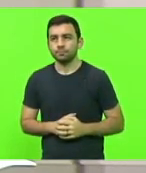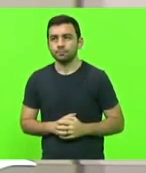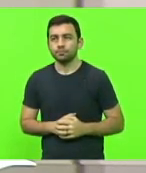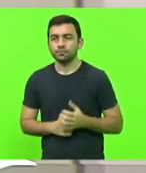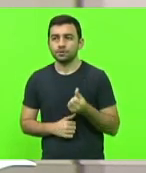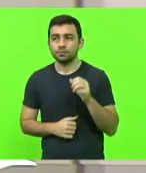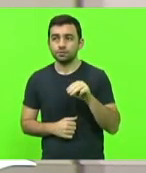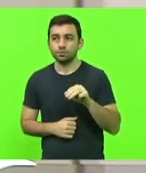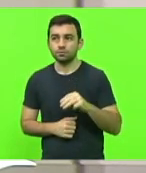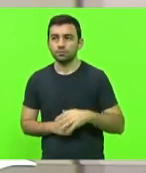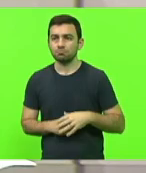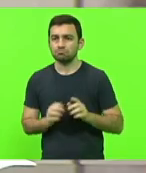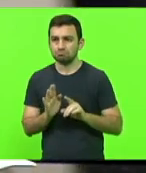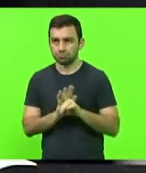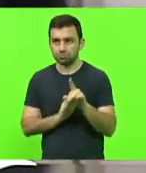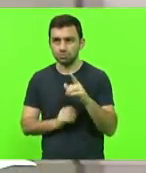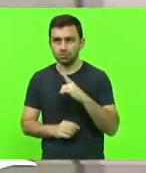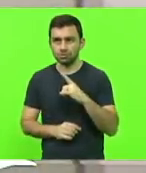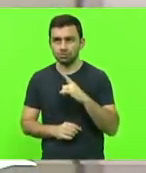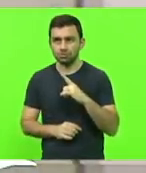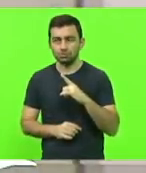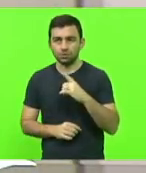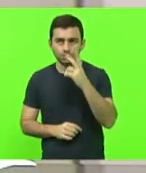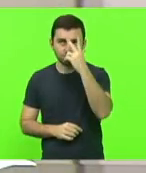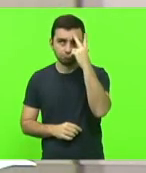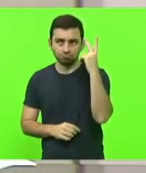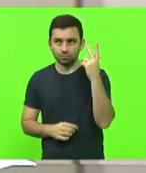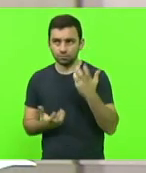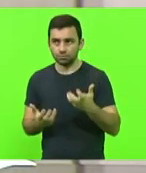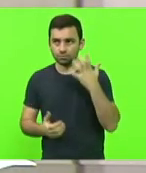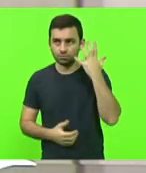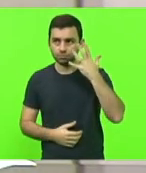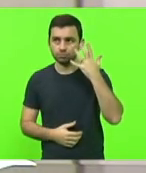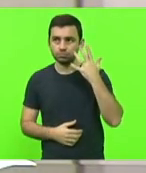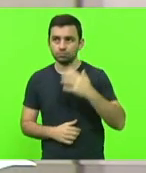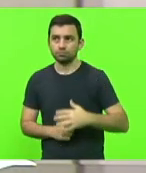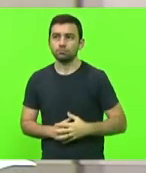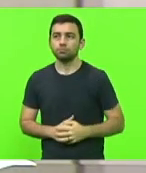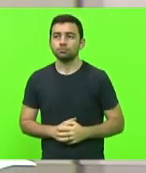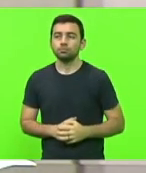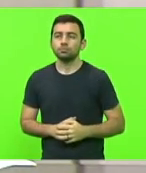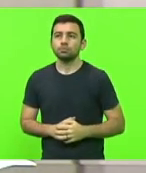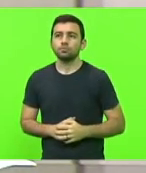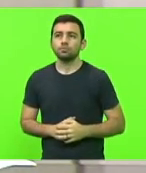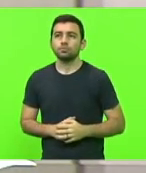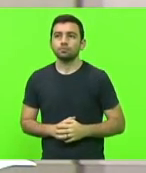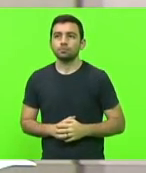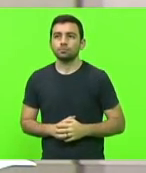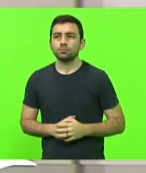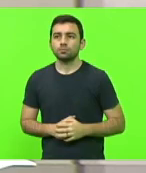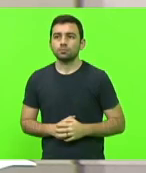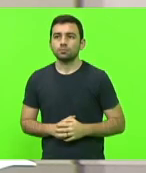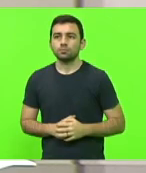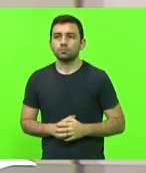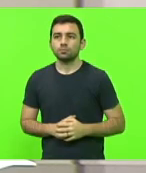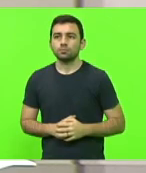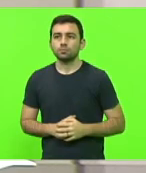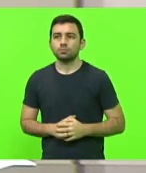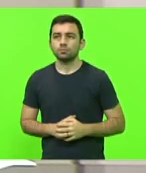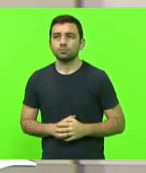se alguém do Partido dos Trabalhadores fará uso da palavra.